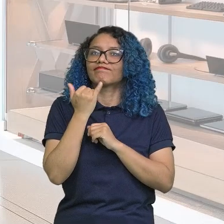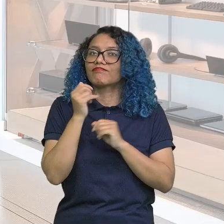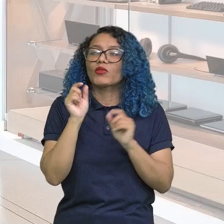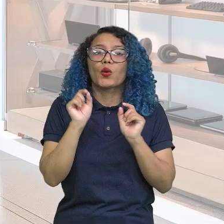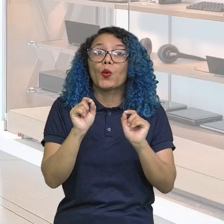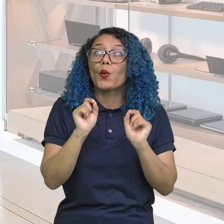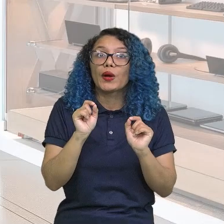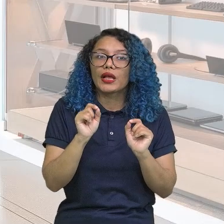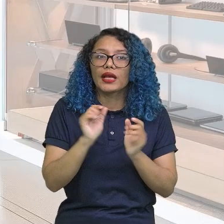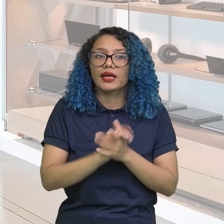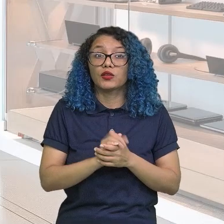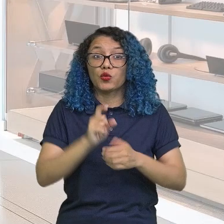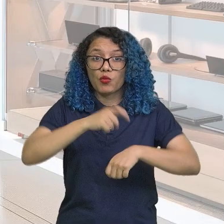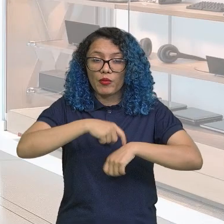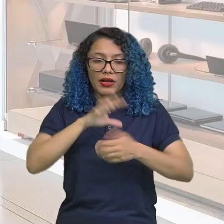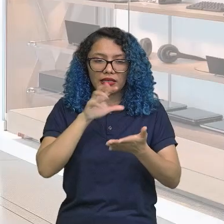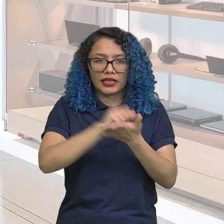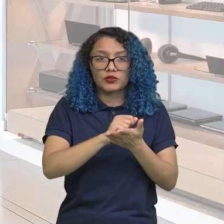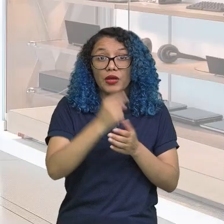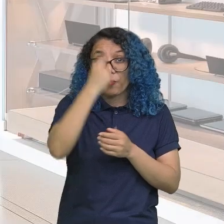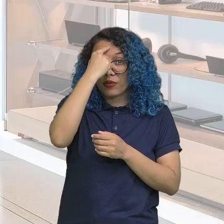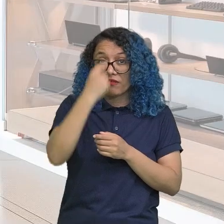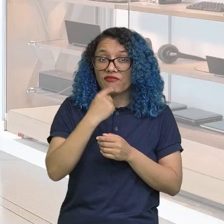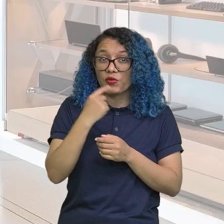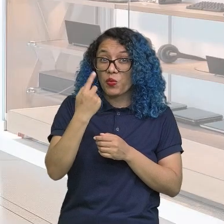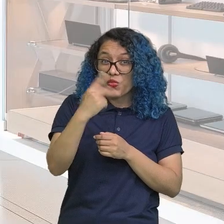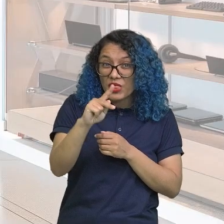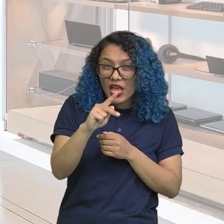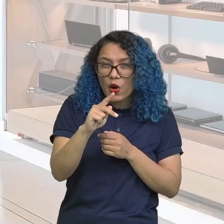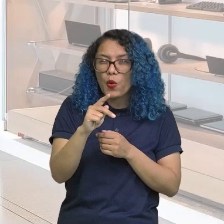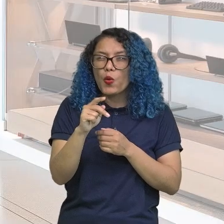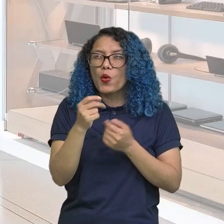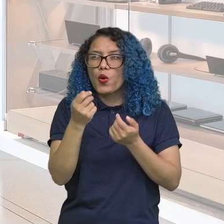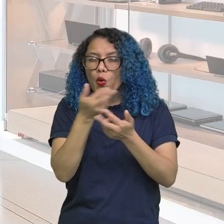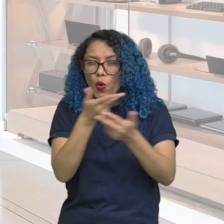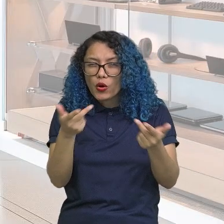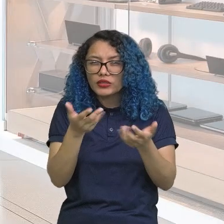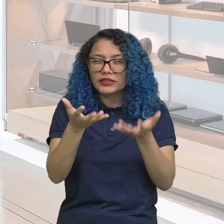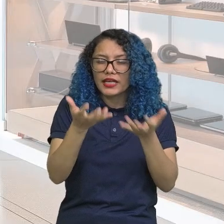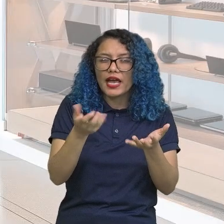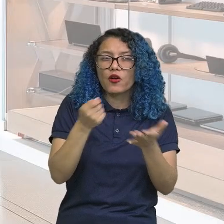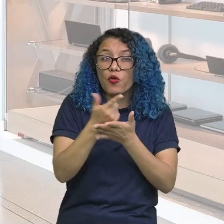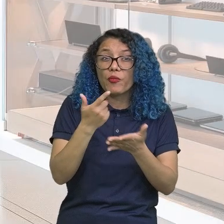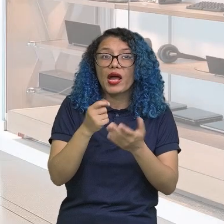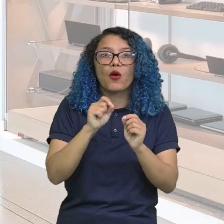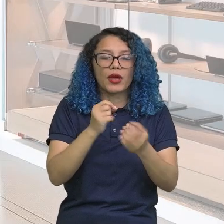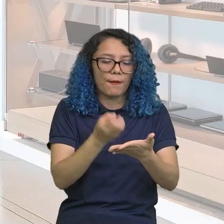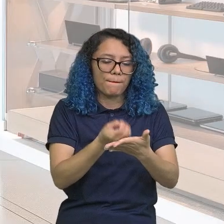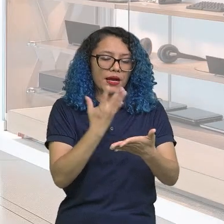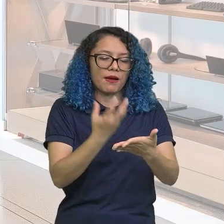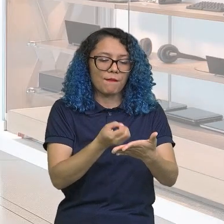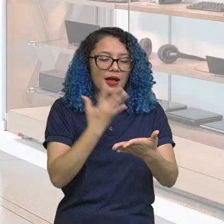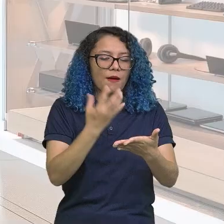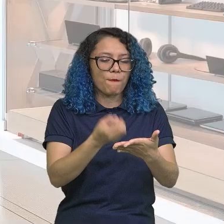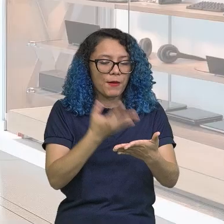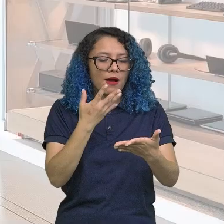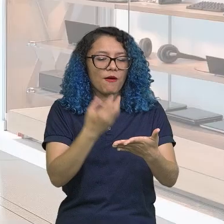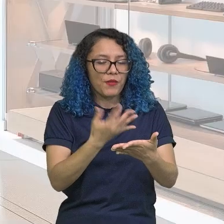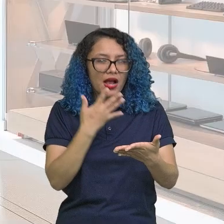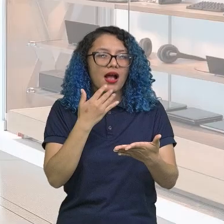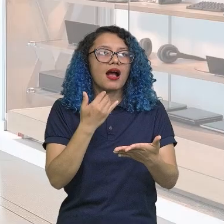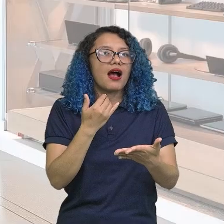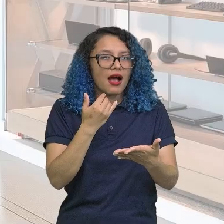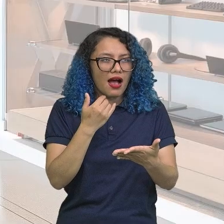daquele cadastro, ele vai pegar o teu perfil de consumidor e de vez em quando ali ele vai estar te mandando uma mensagenzinha para que você seja,